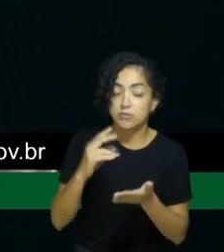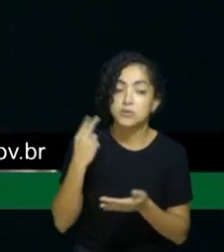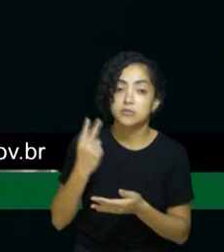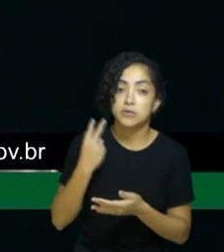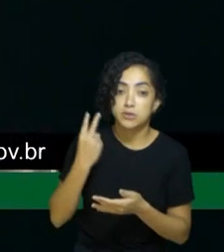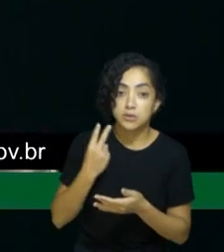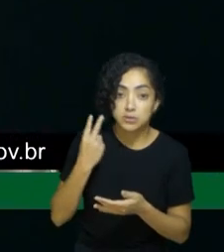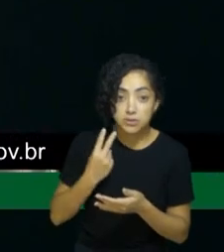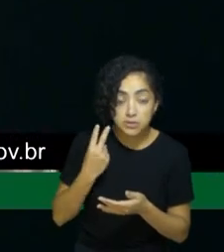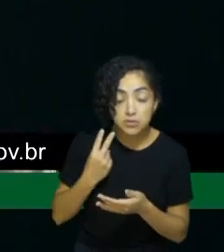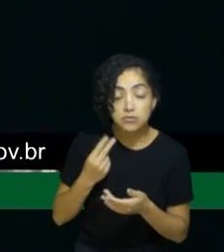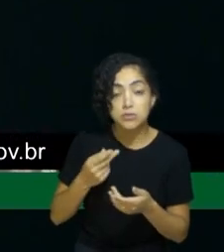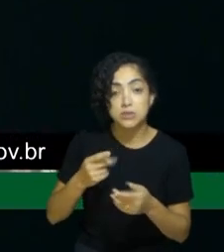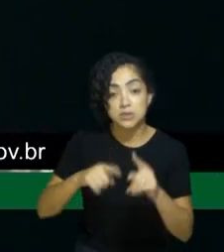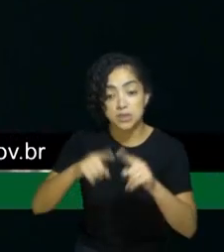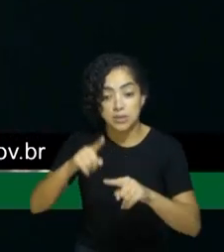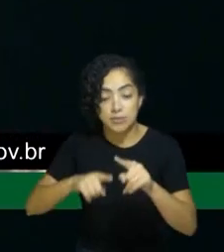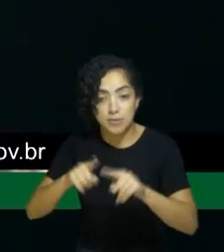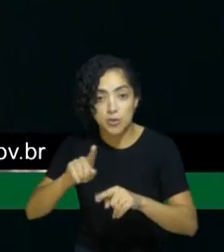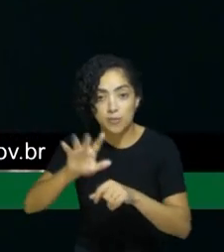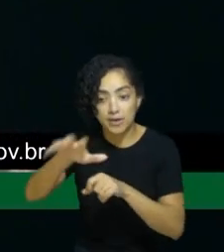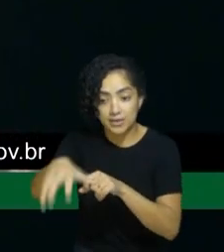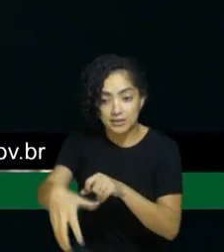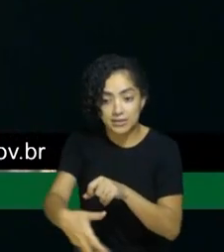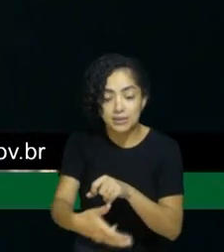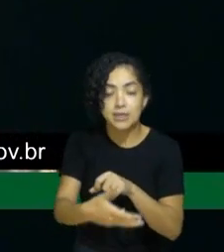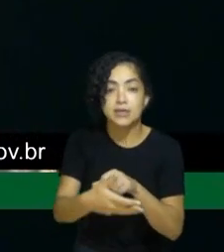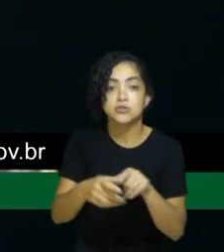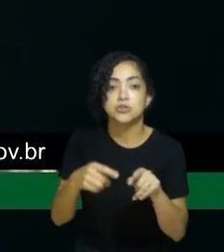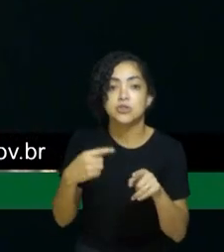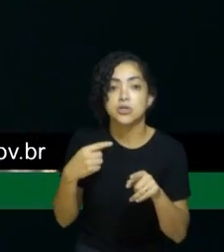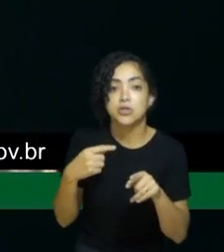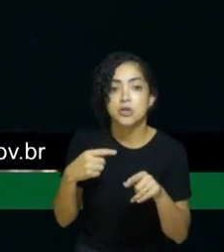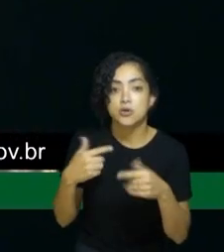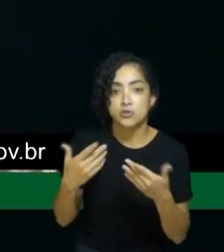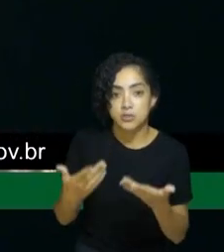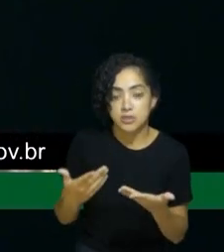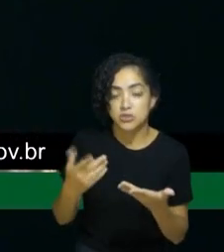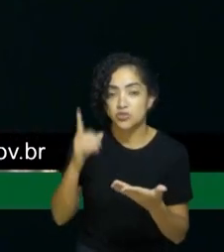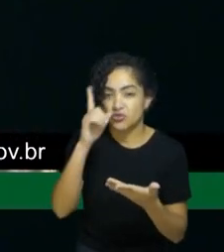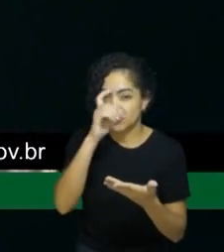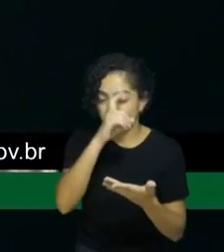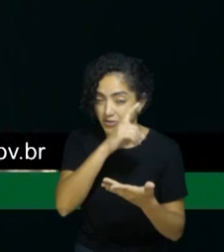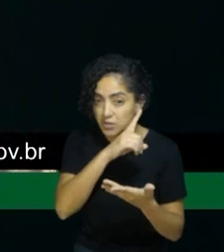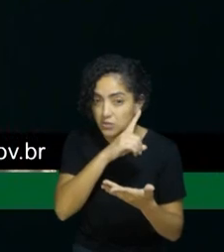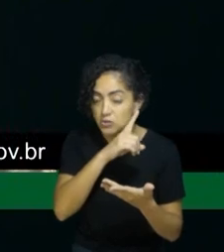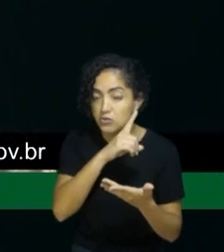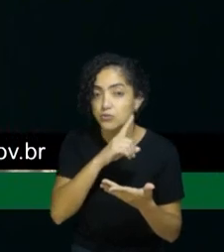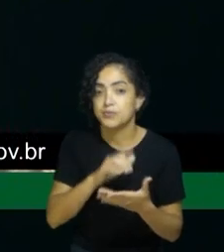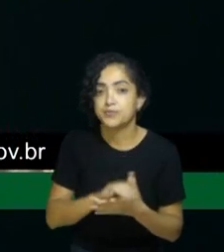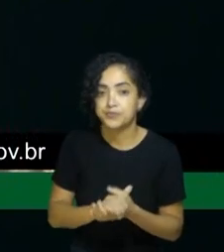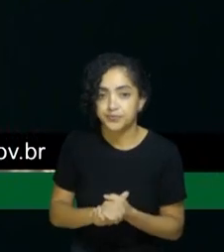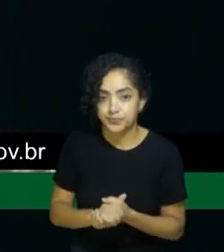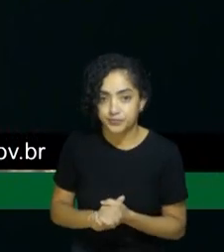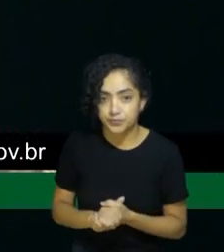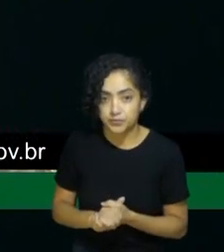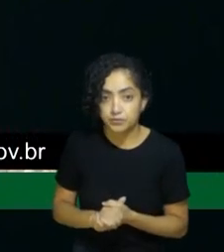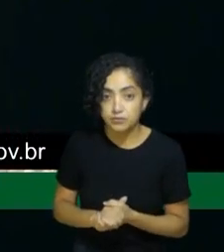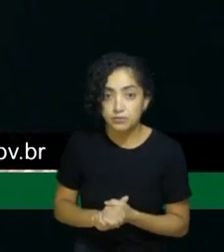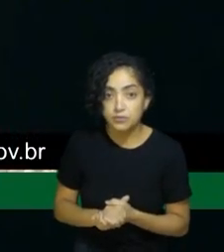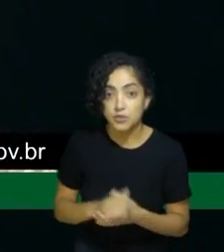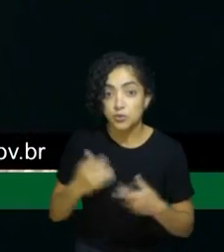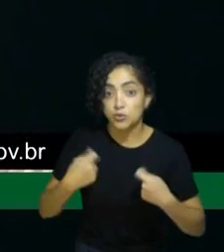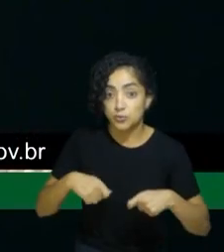aquisição de equipamentos para drenagem ou seja tem muita dificuldade viu Deputado Marquito quando a gente